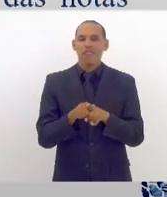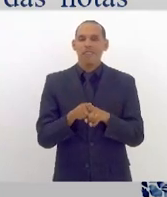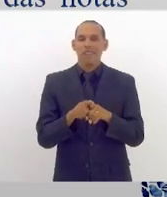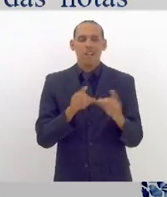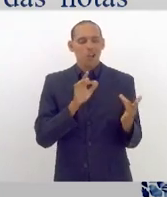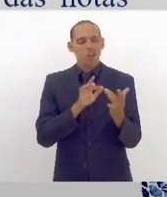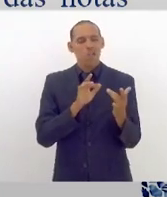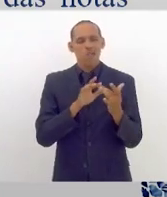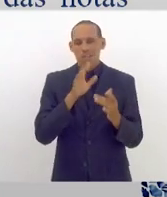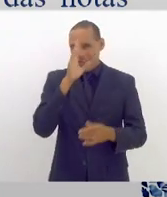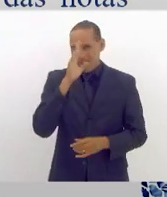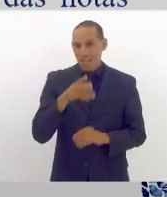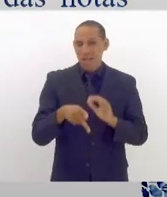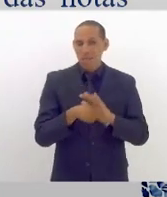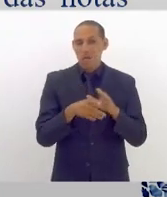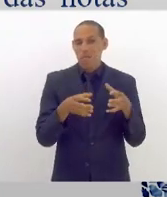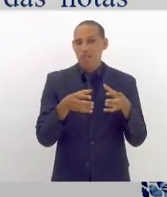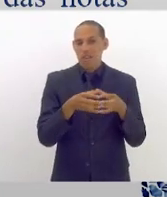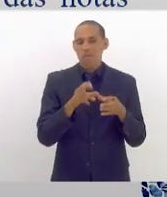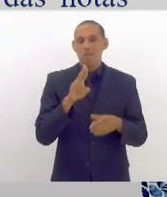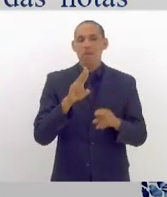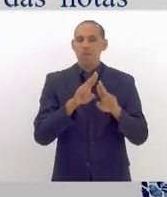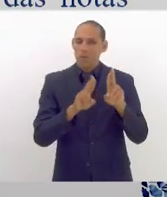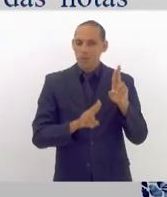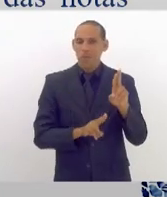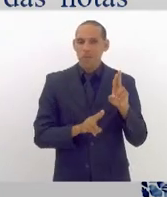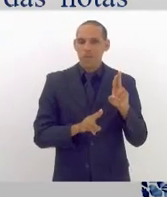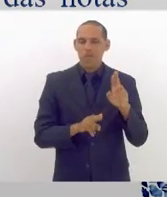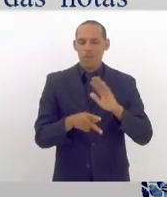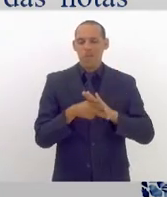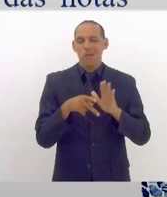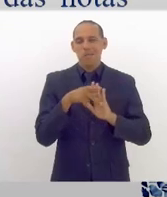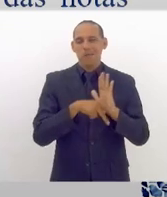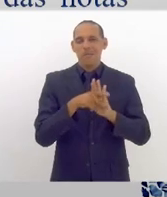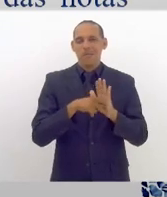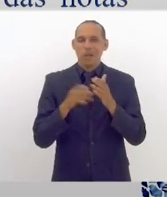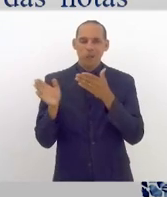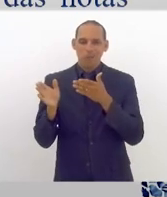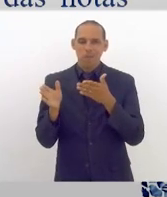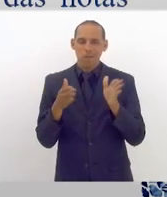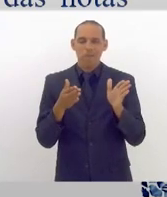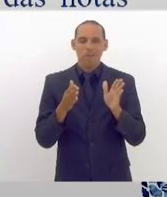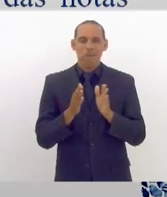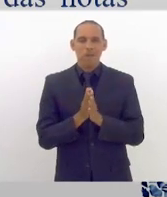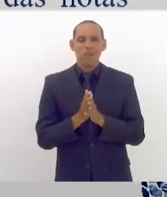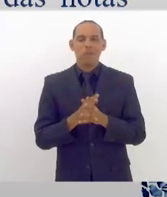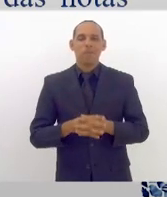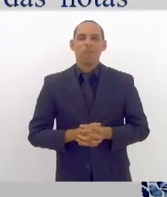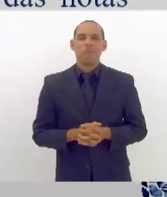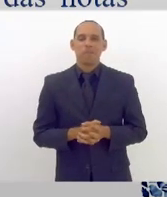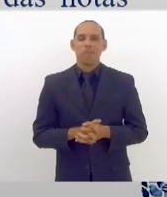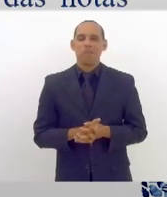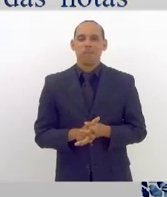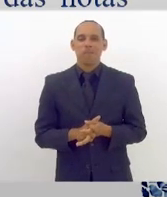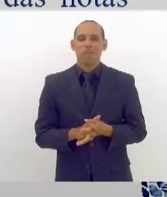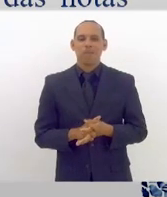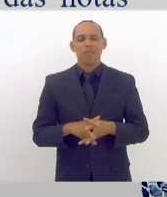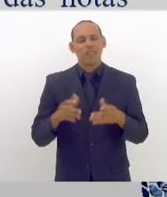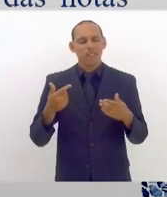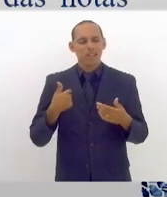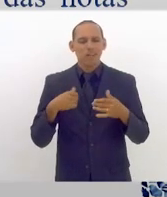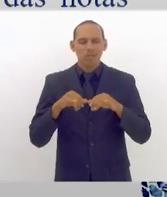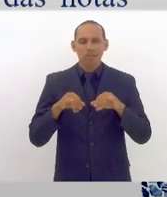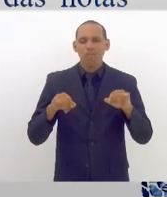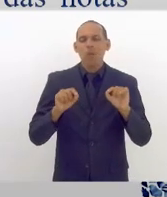nossa equipe da UFRJ a equipe do projeto tá então pode continuar e eu queria fazer um display aqui